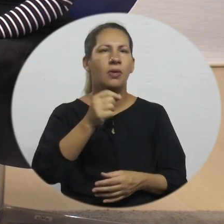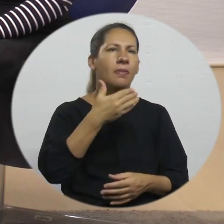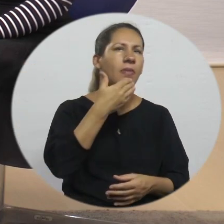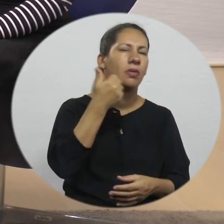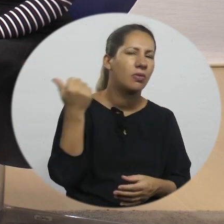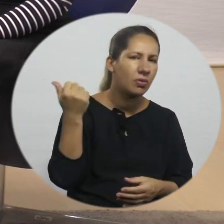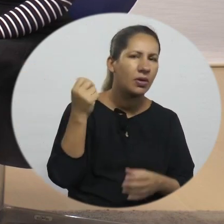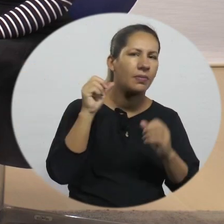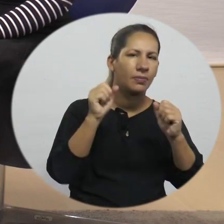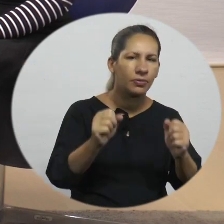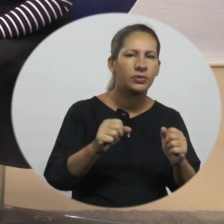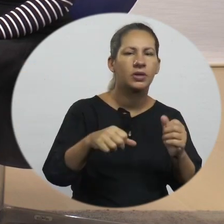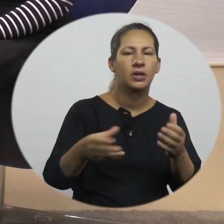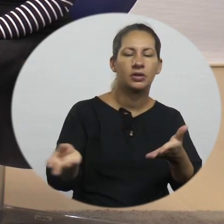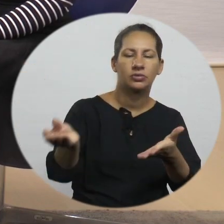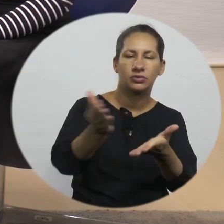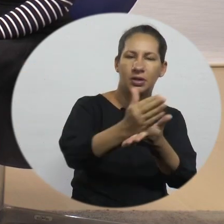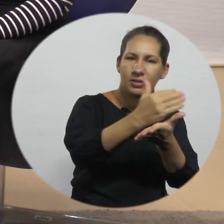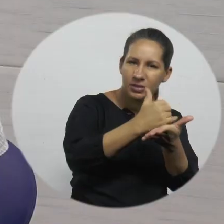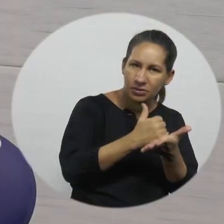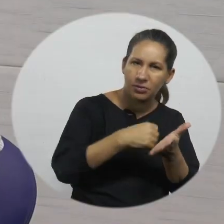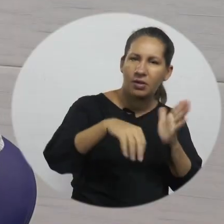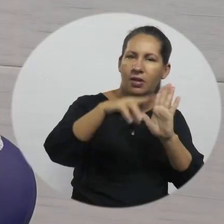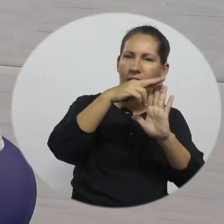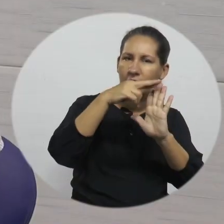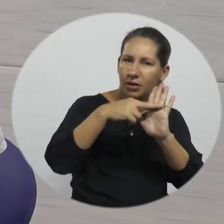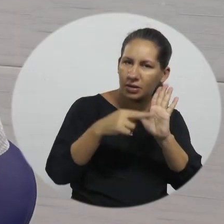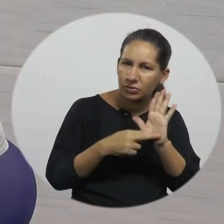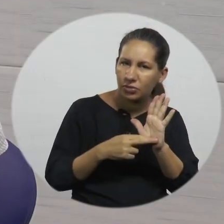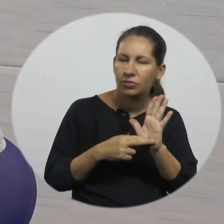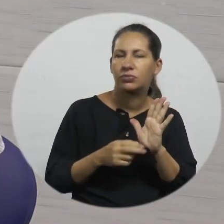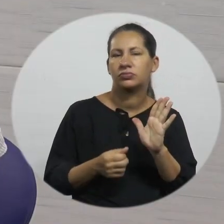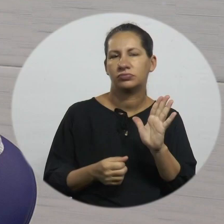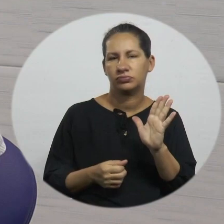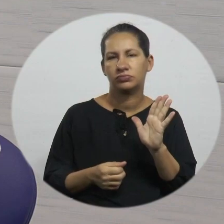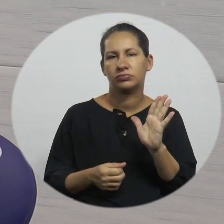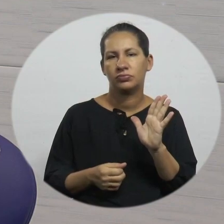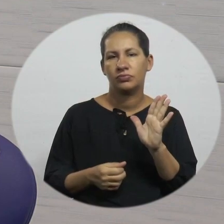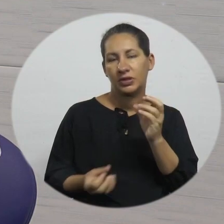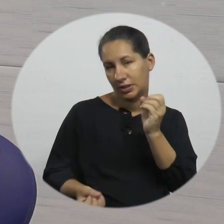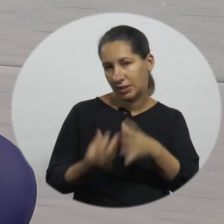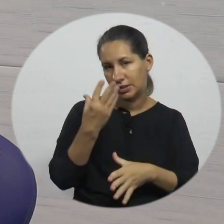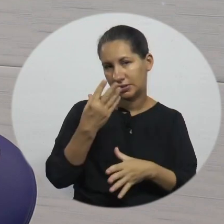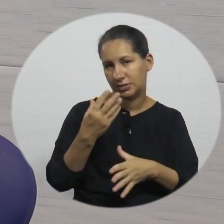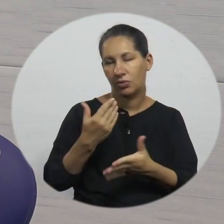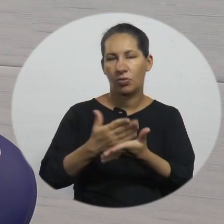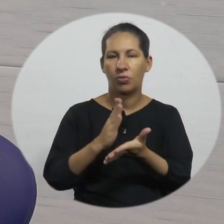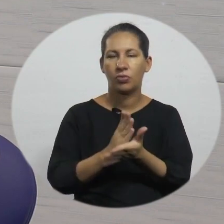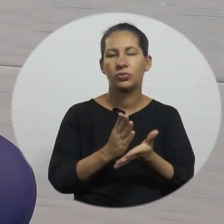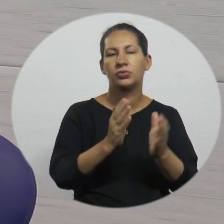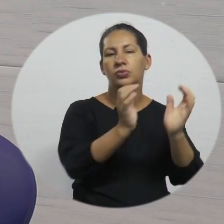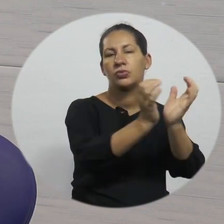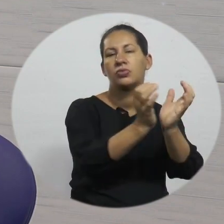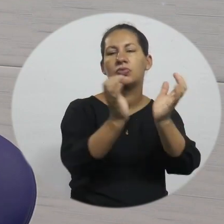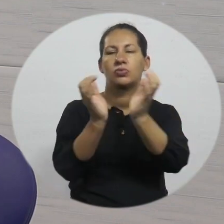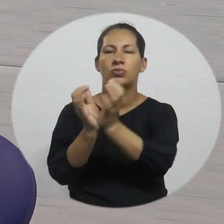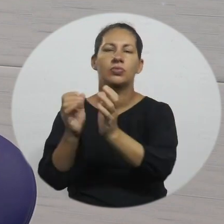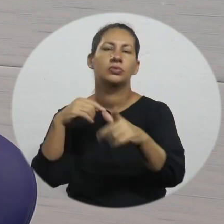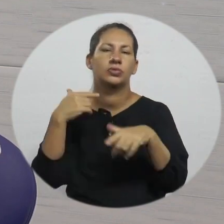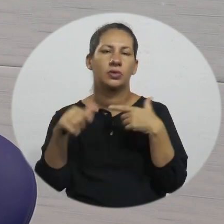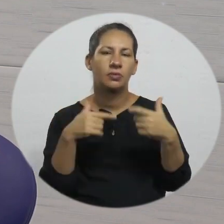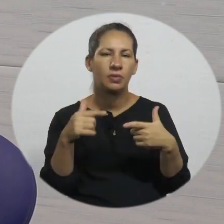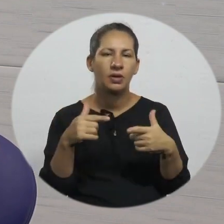ser melhorado, são trazidos para um relatório e fazemos a partir daí a criação de alguns grupos de trabalho